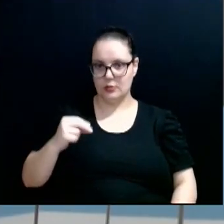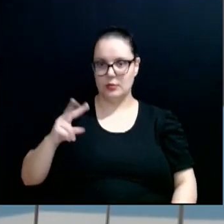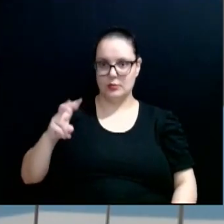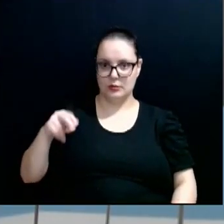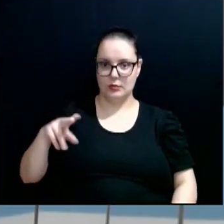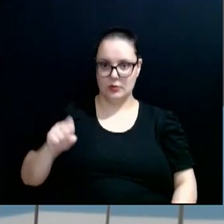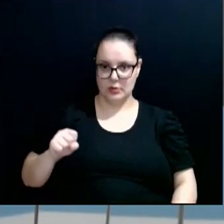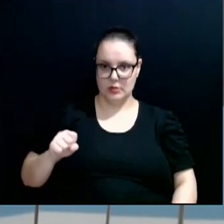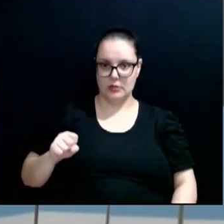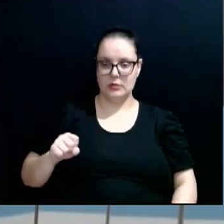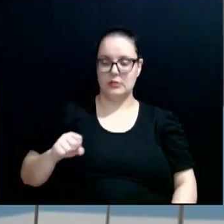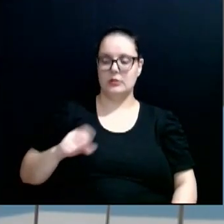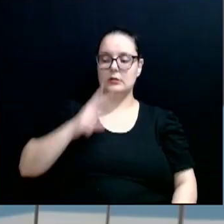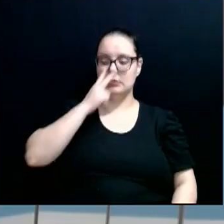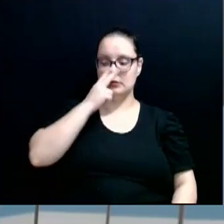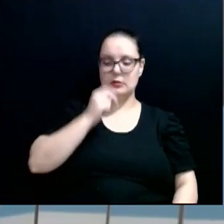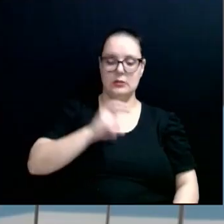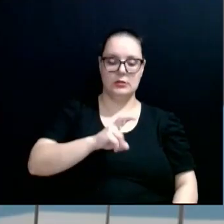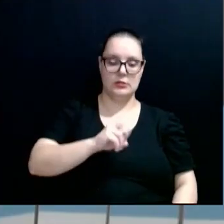para 60 veículos, né?